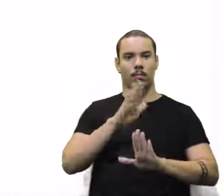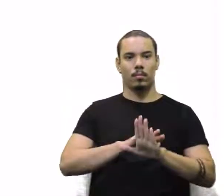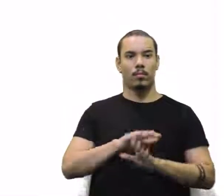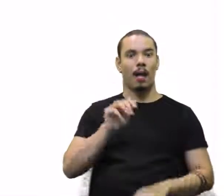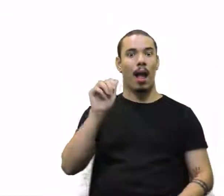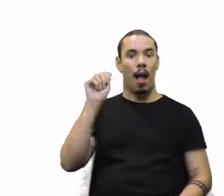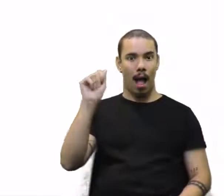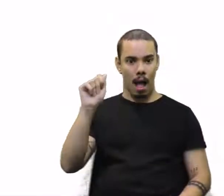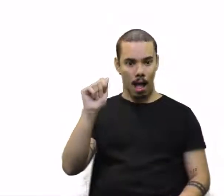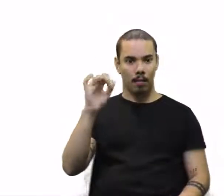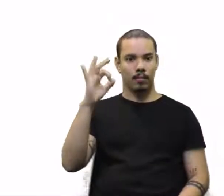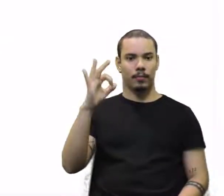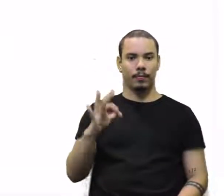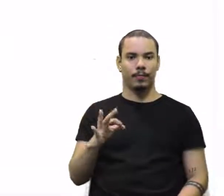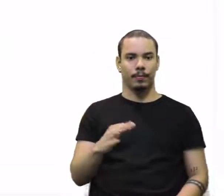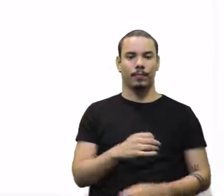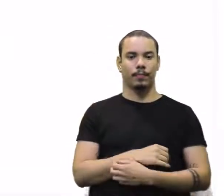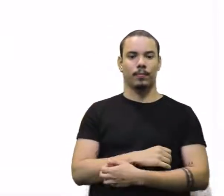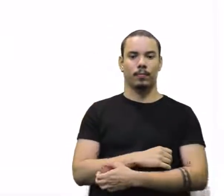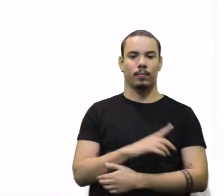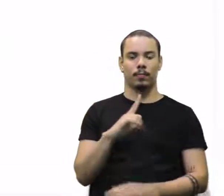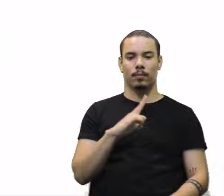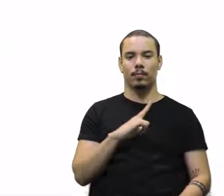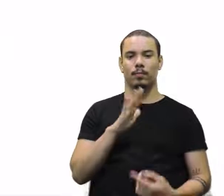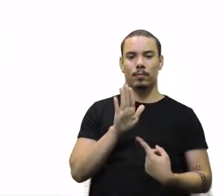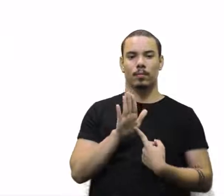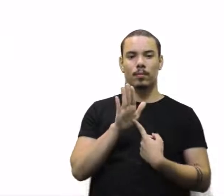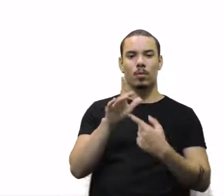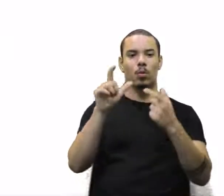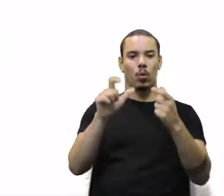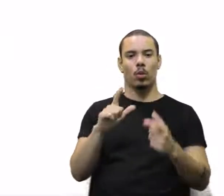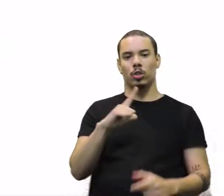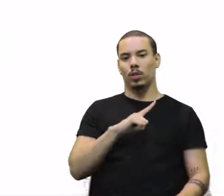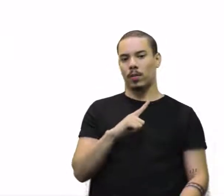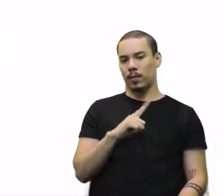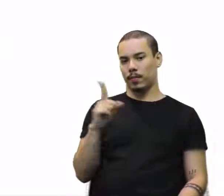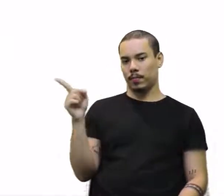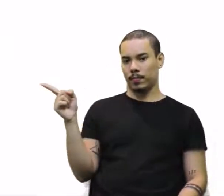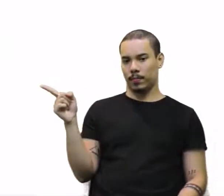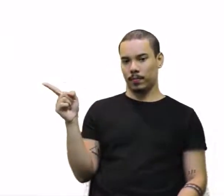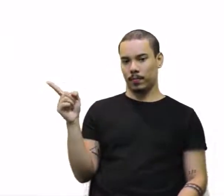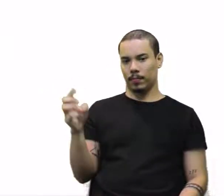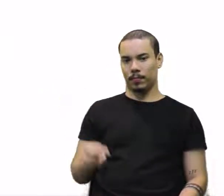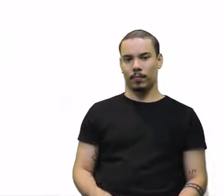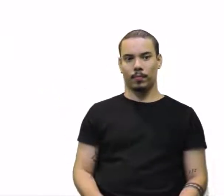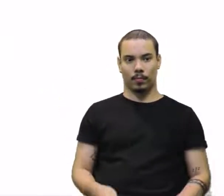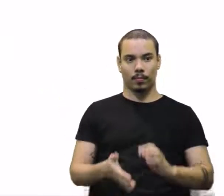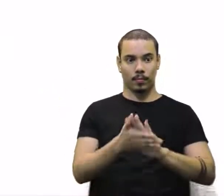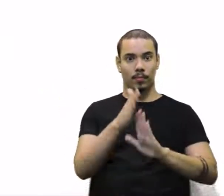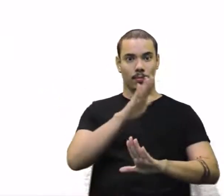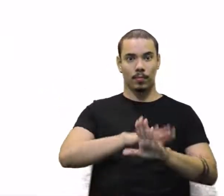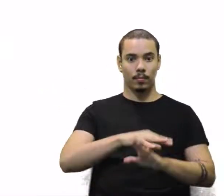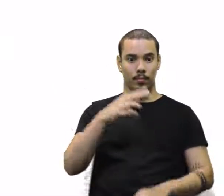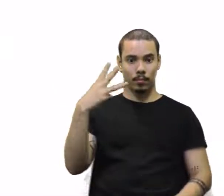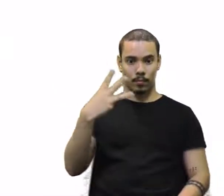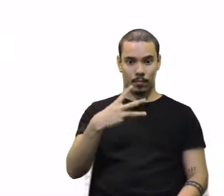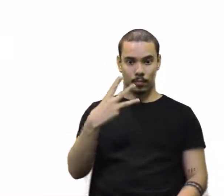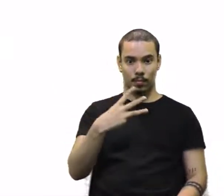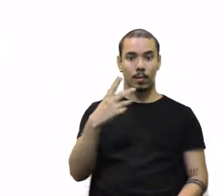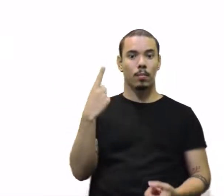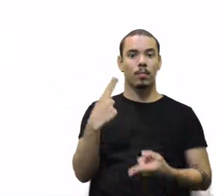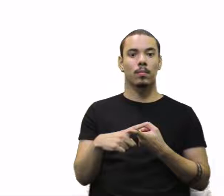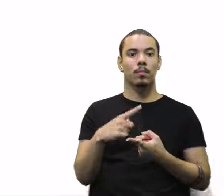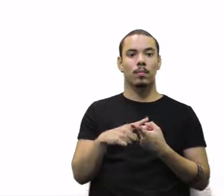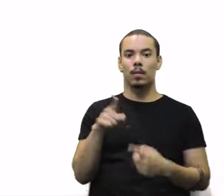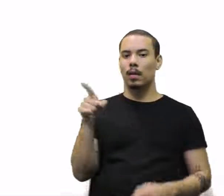alternativa A. E aí a gente tem o ponto onde estão os carbonos que são do tipo terciário. Por que